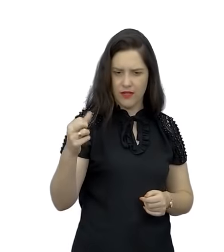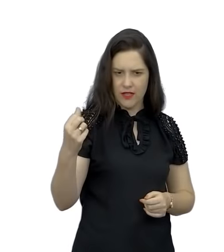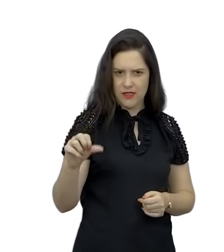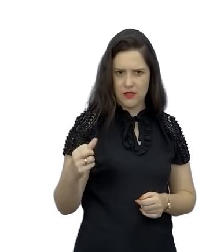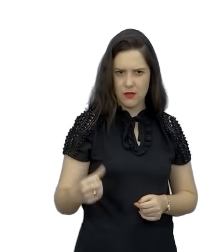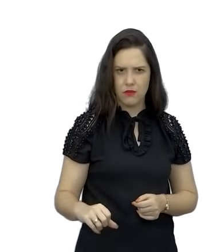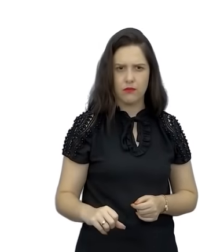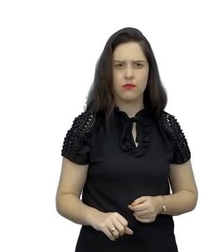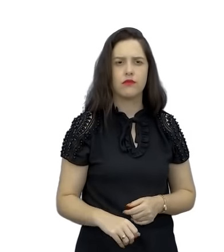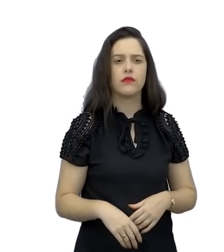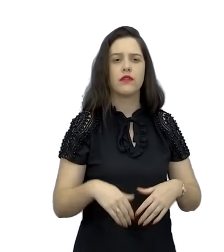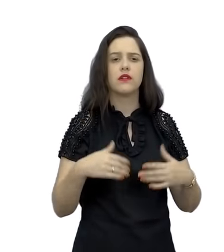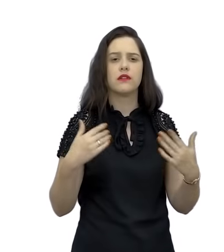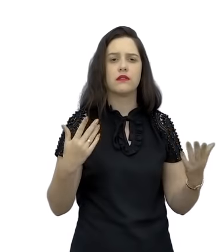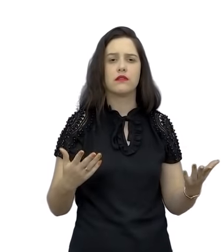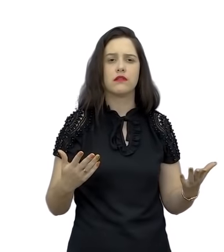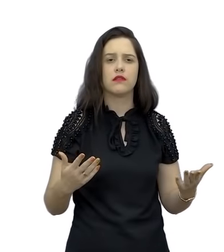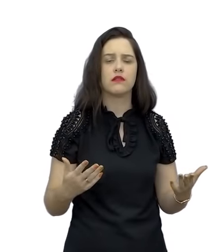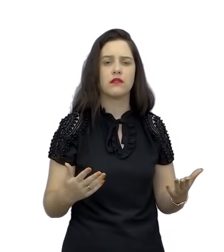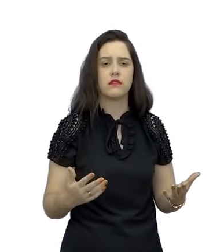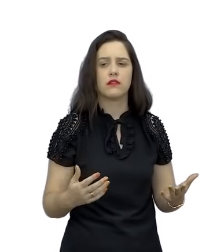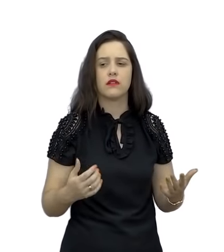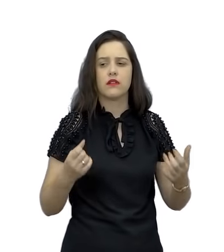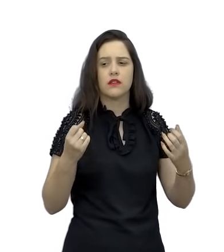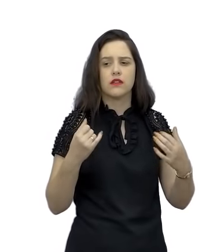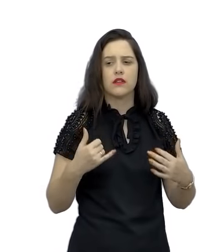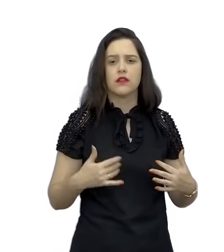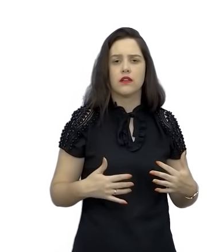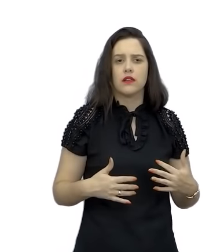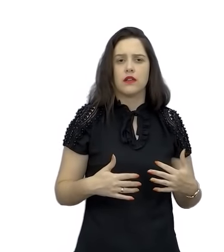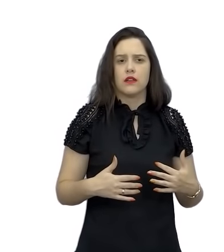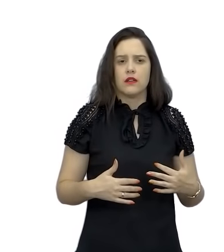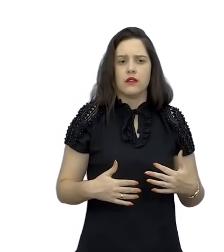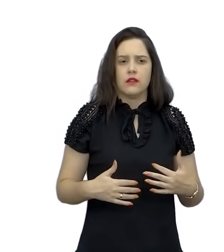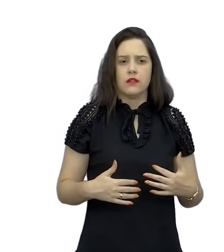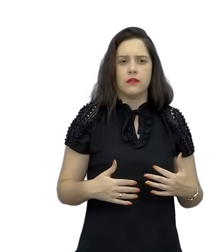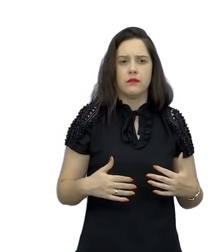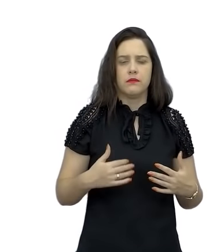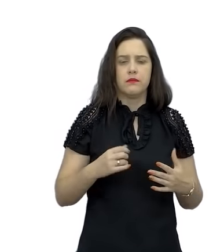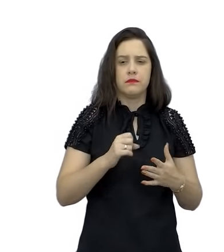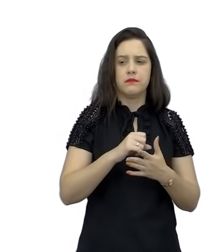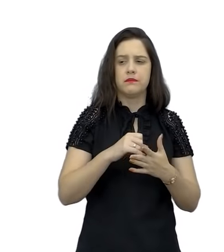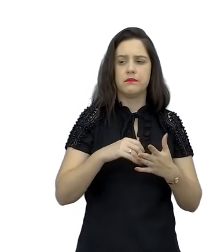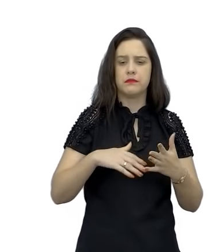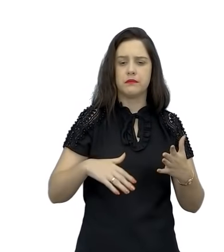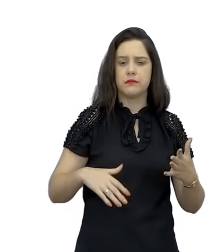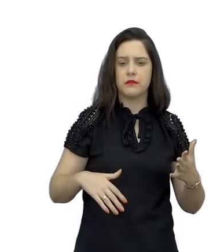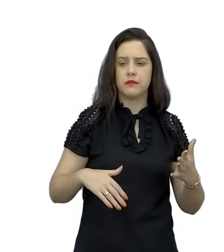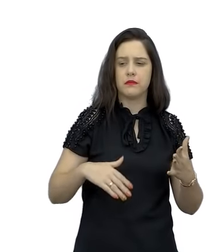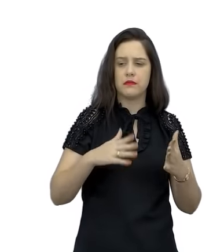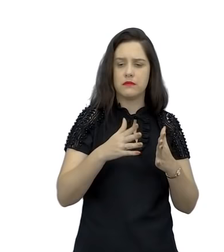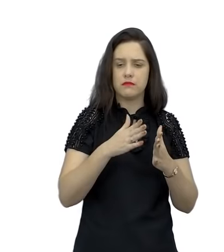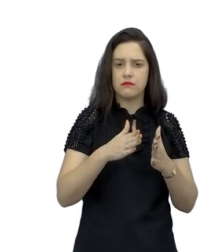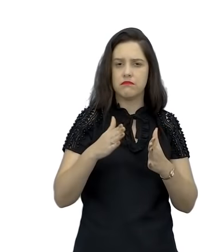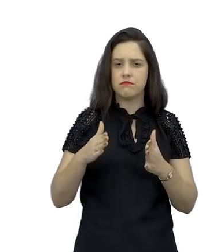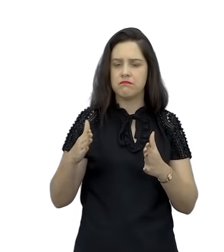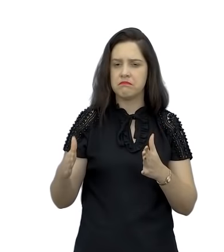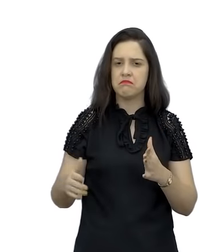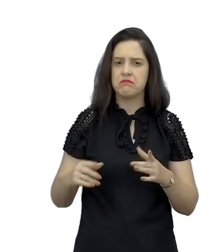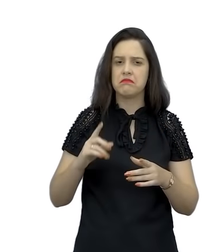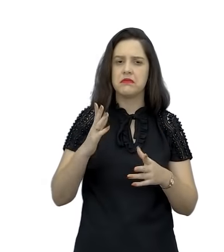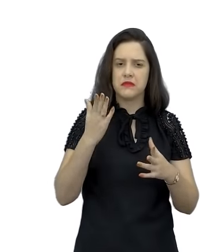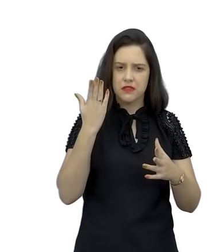bom? Então, ela fala o seguinte, que eu preciso passar por algumas etapas,